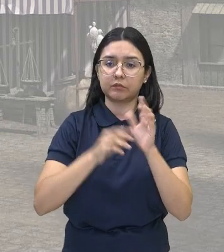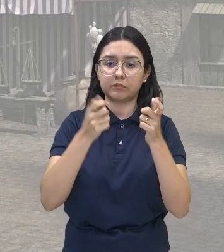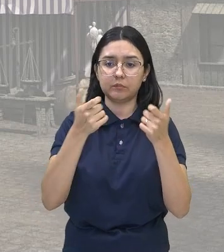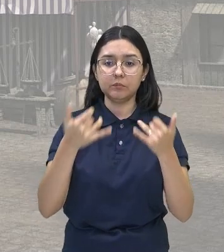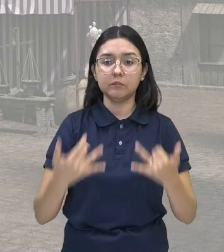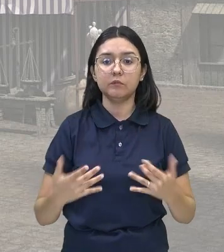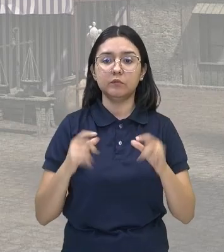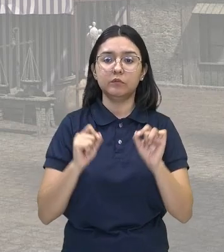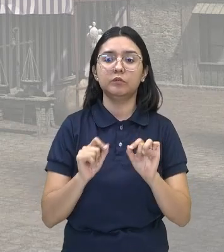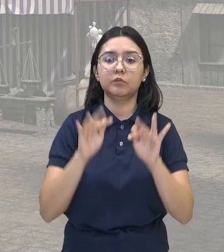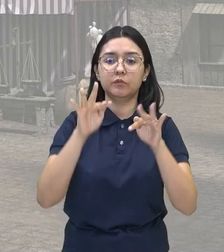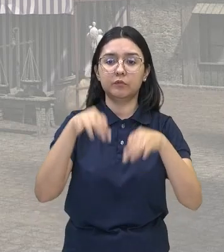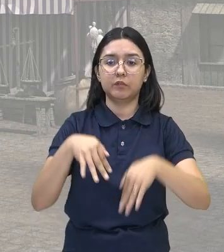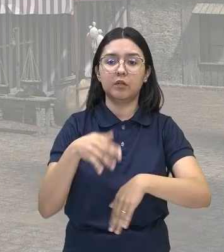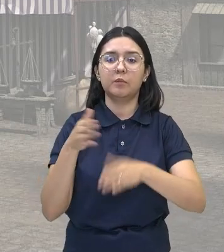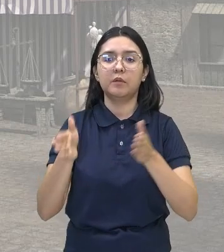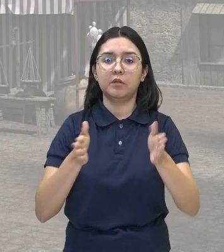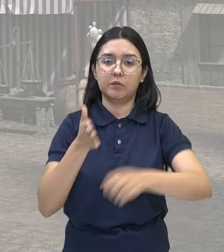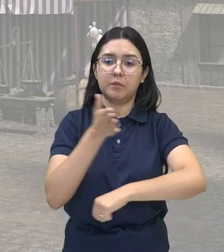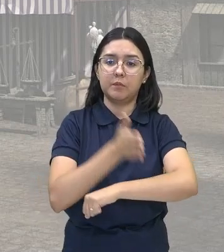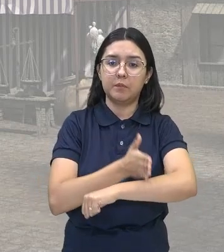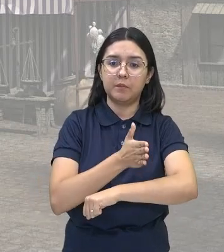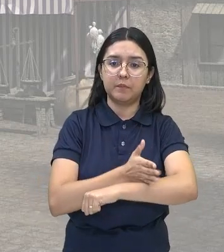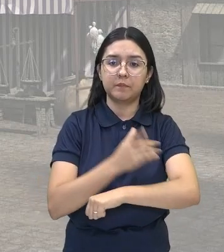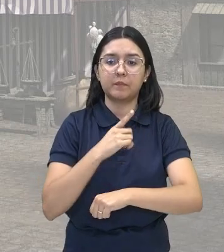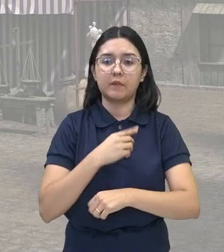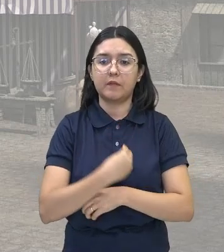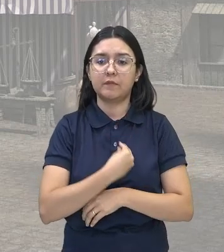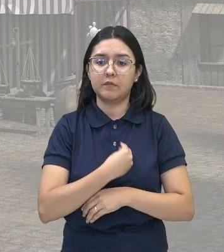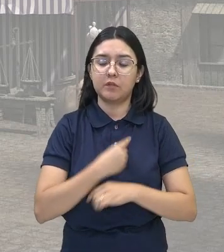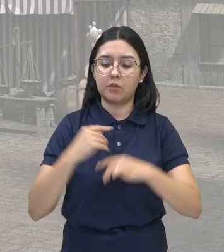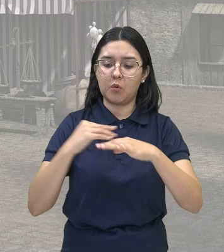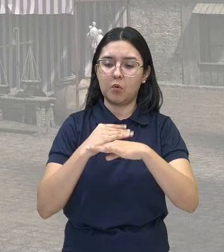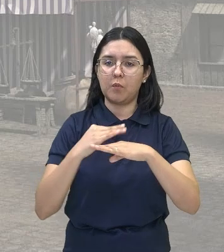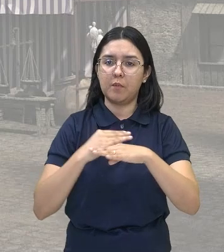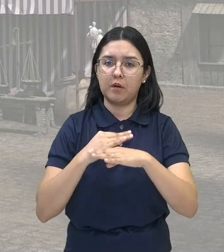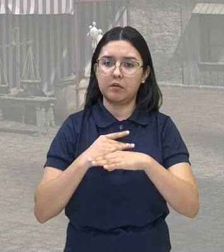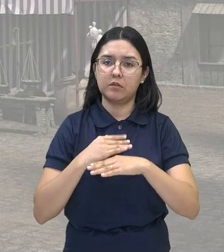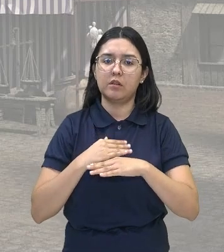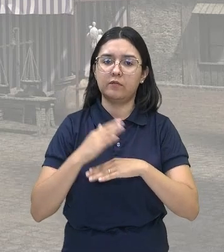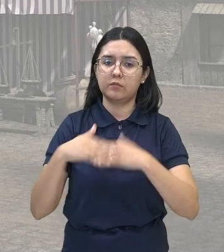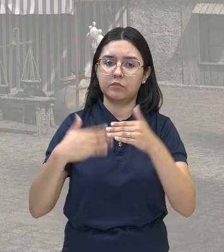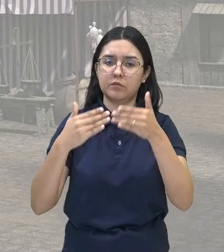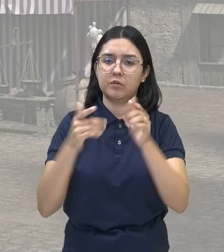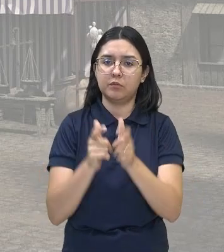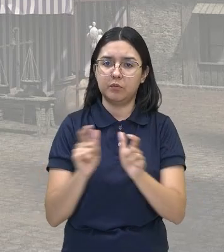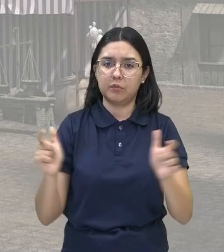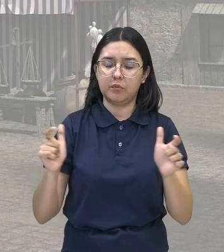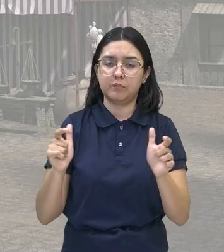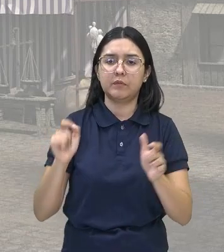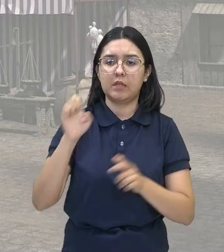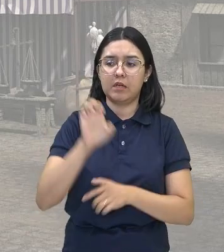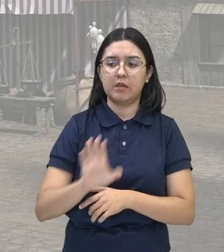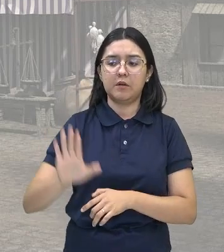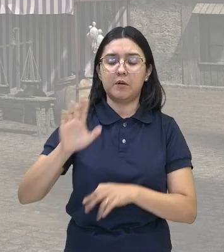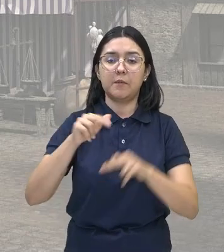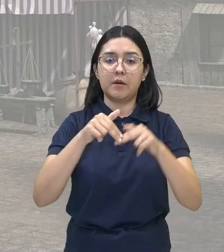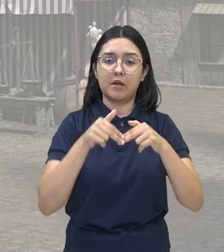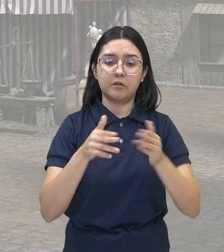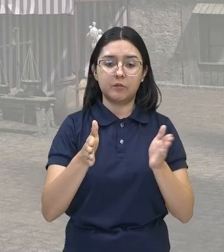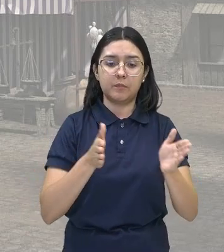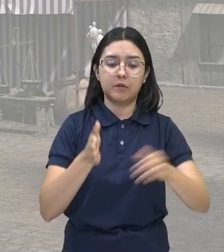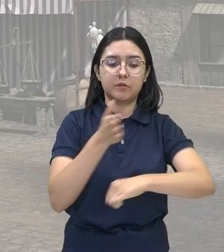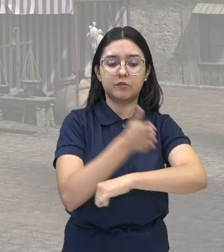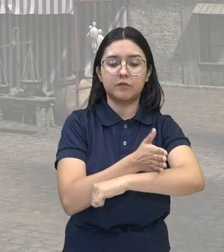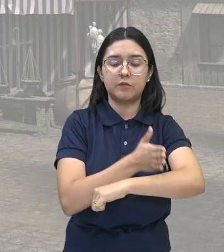só, galera, no fim da Idade Média, a vida urbana voltou a ganhar força na Europa. Isso porque, no período medieval,